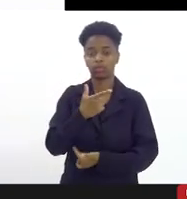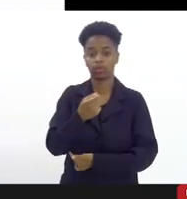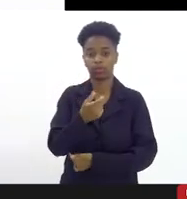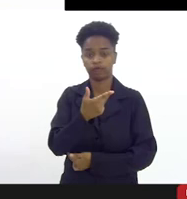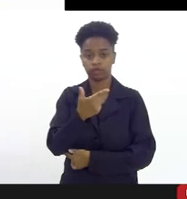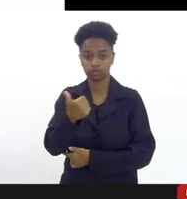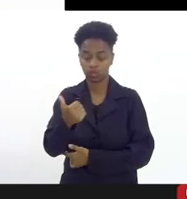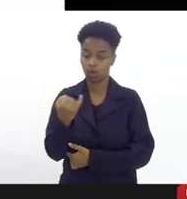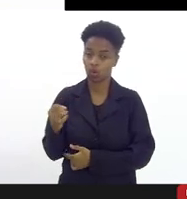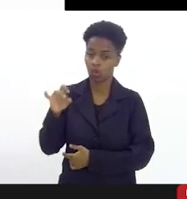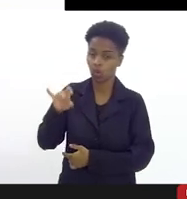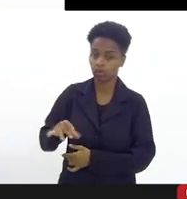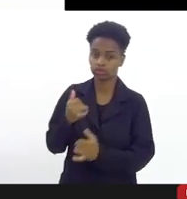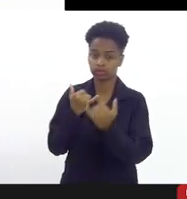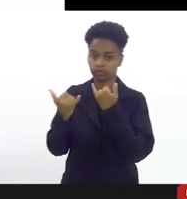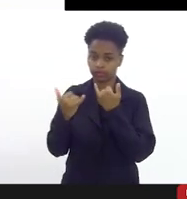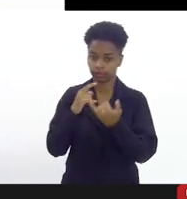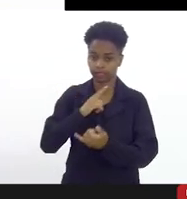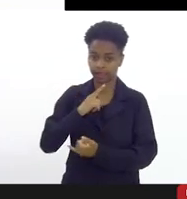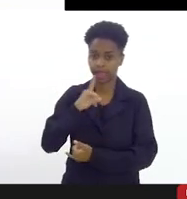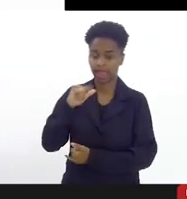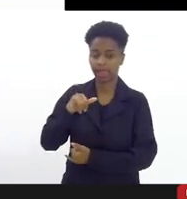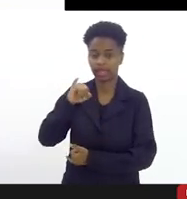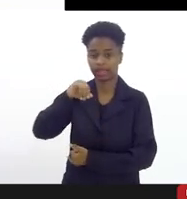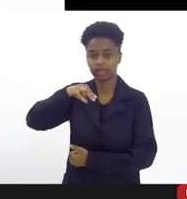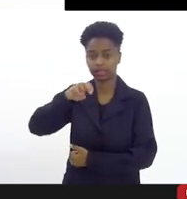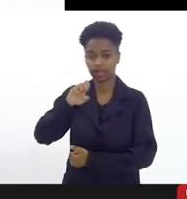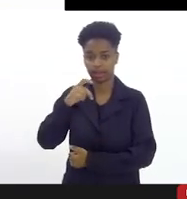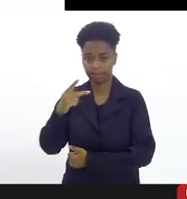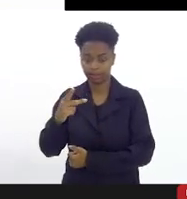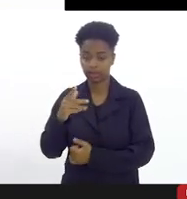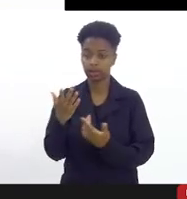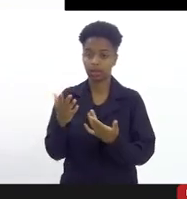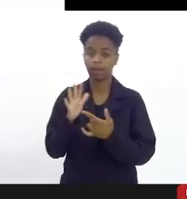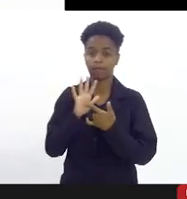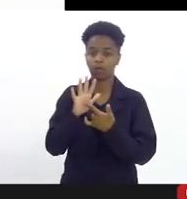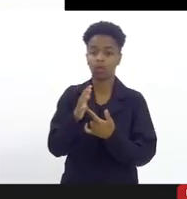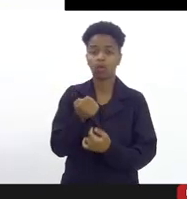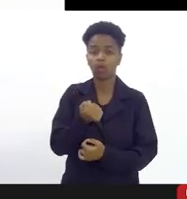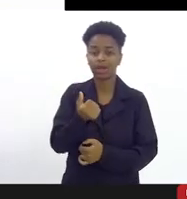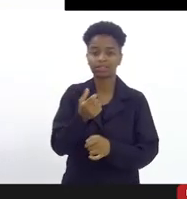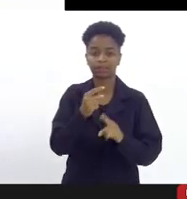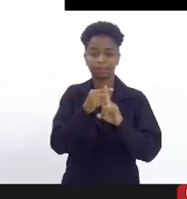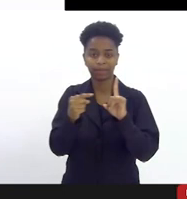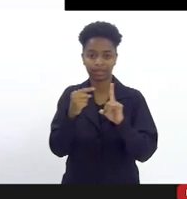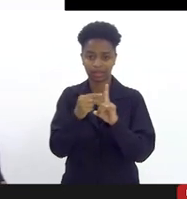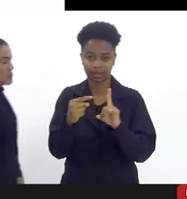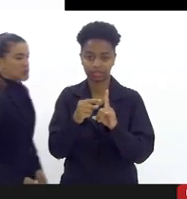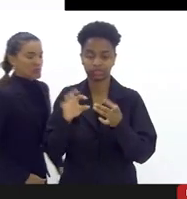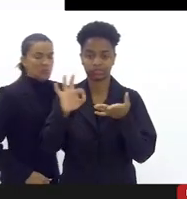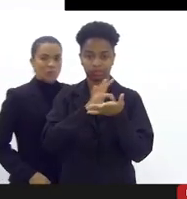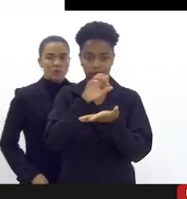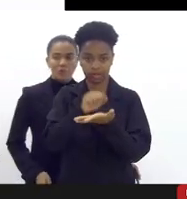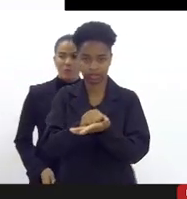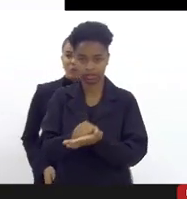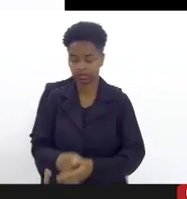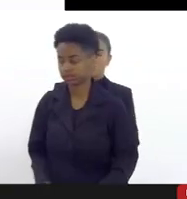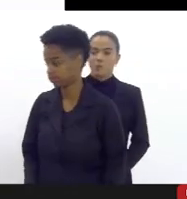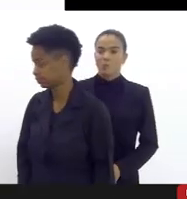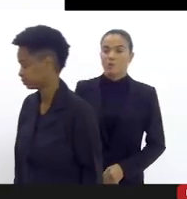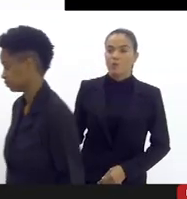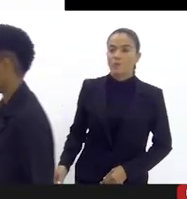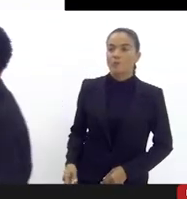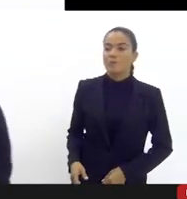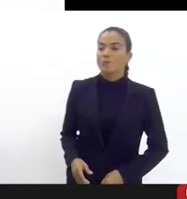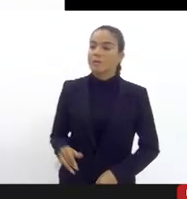dado que a gente tem disponível a fonte aqui é o Inep quase a metade das matrículas na